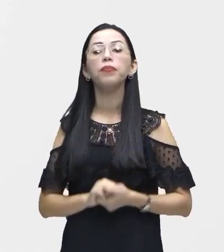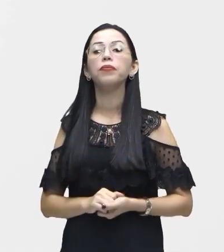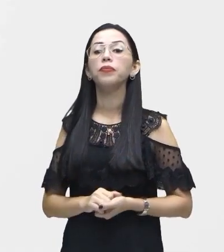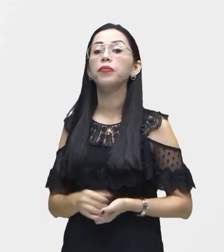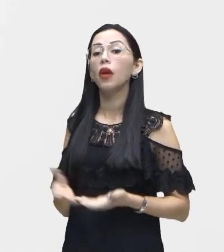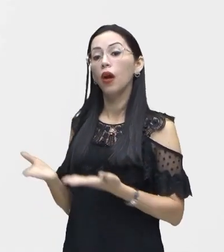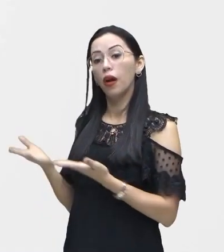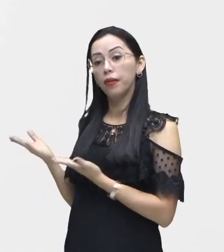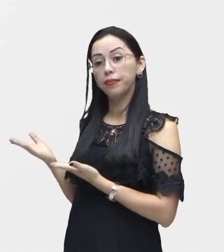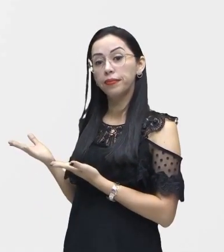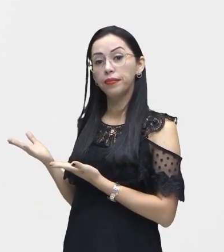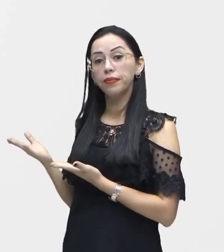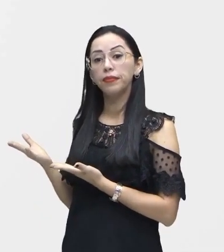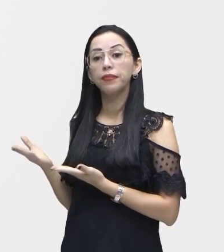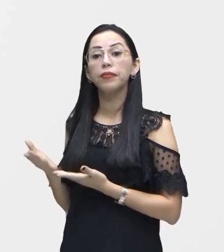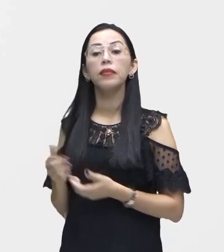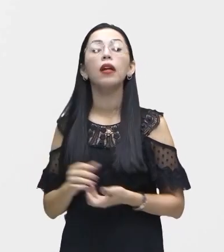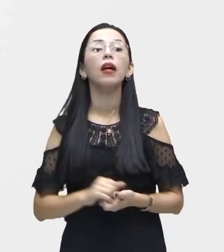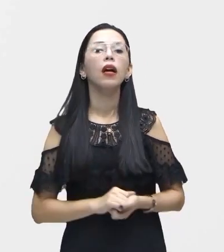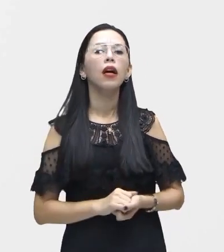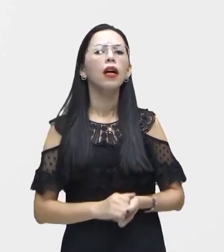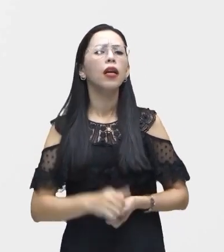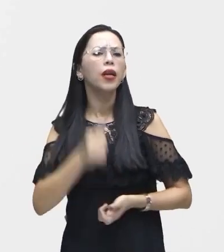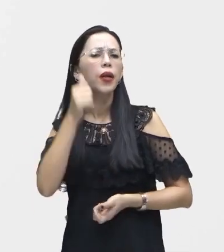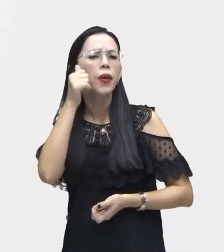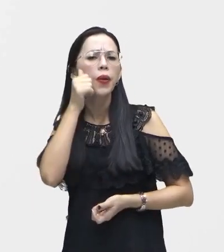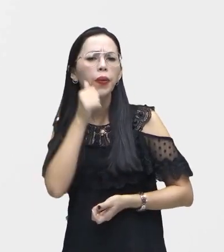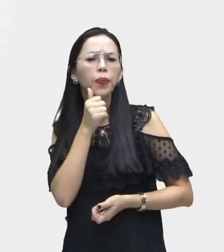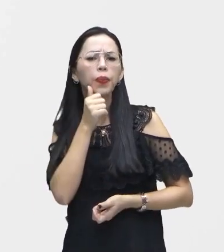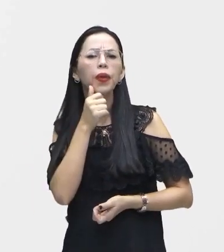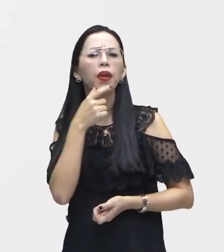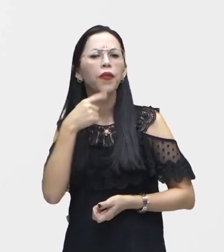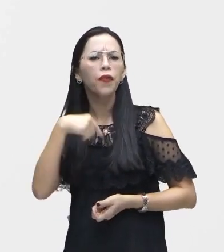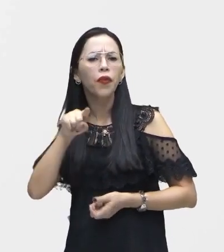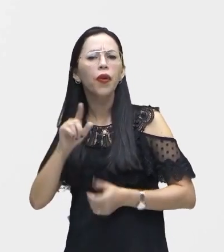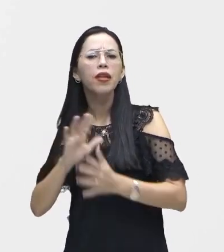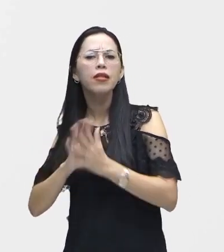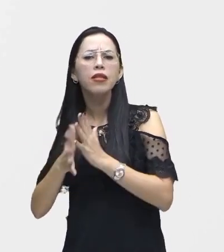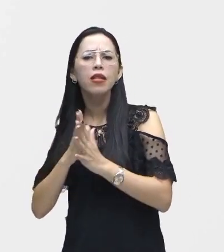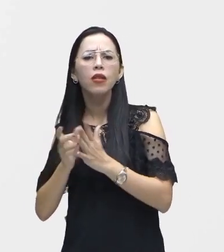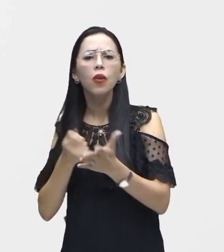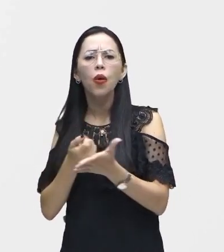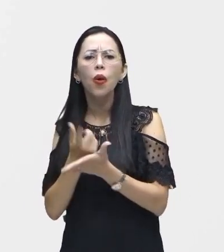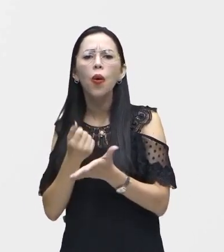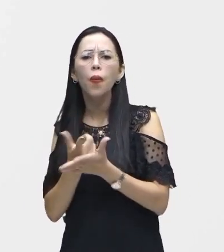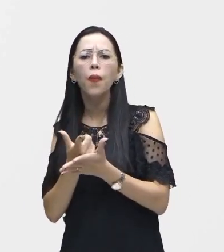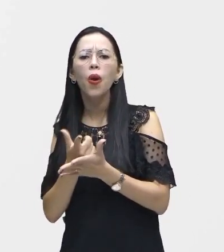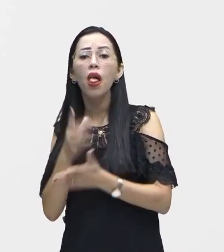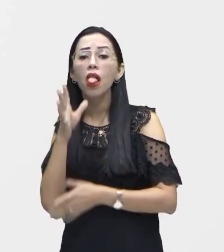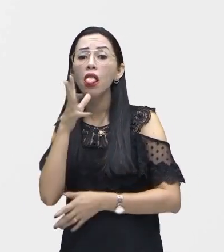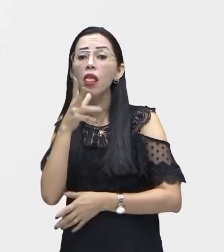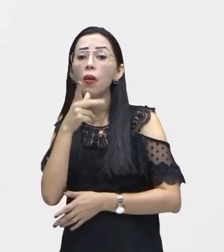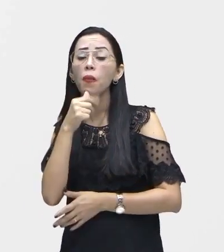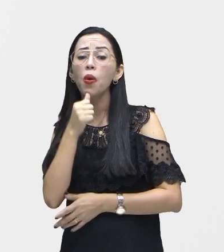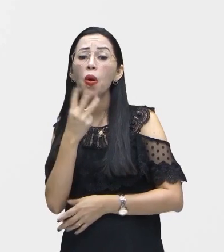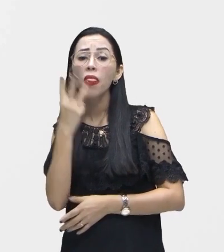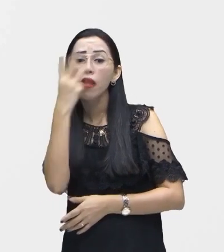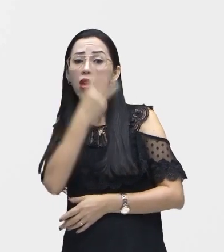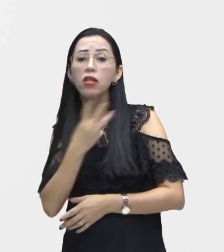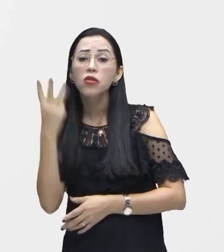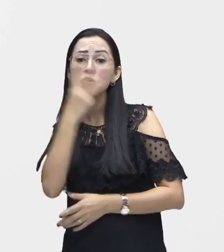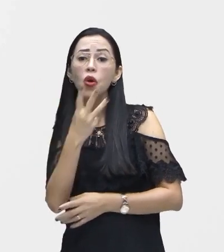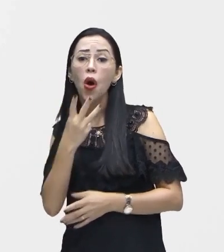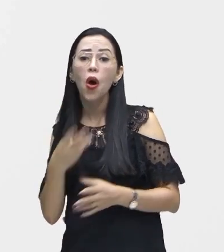tela. Marlene foi ao centro fazer compras e demorou 3 horas para chegar em casa. Qual o total